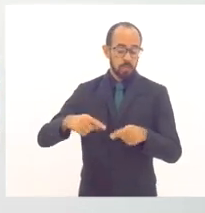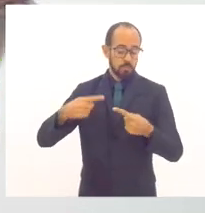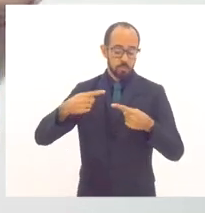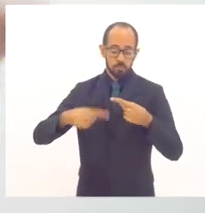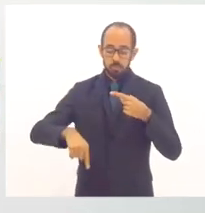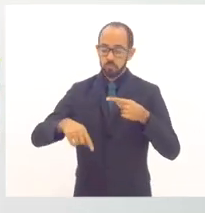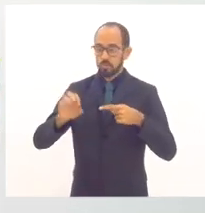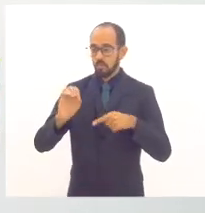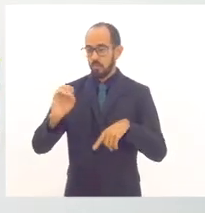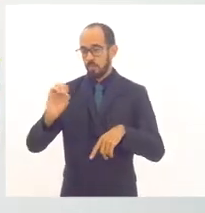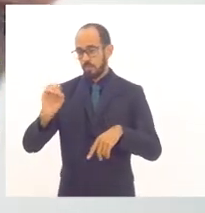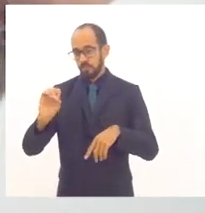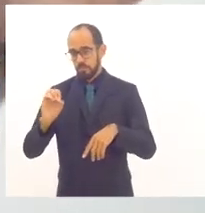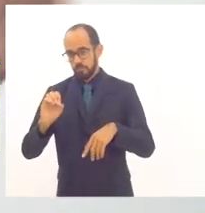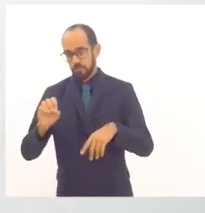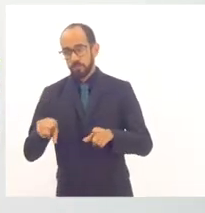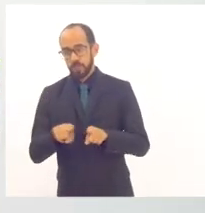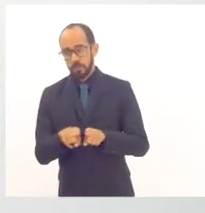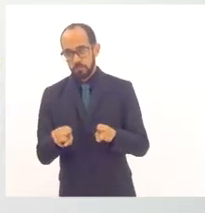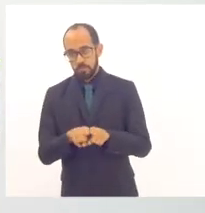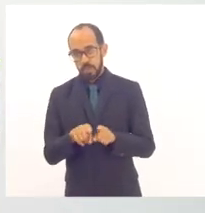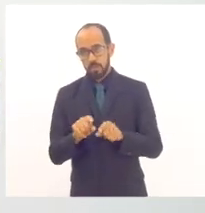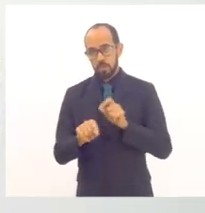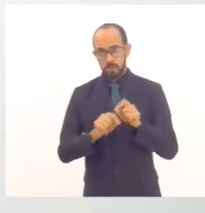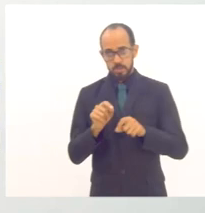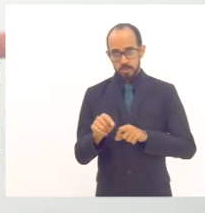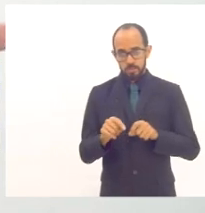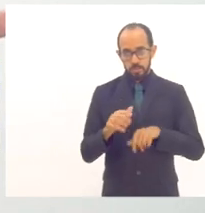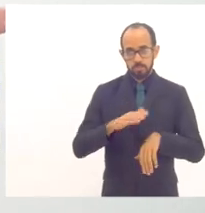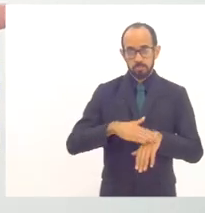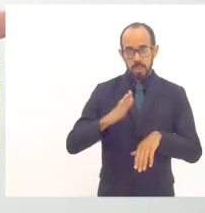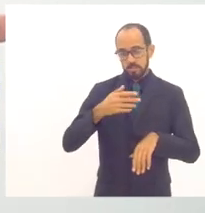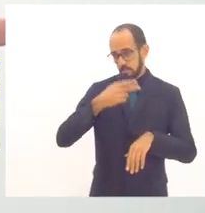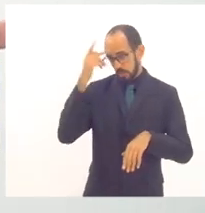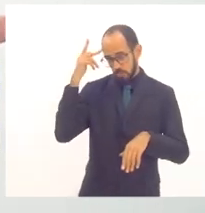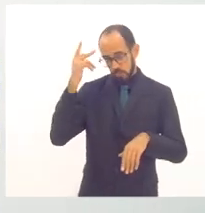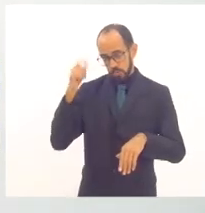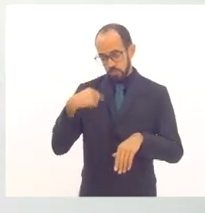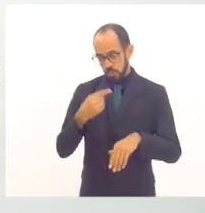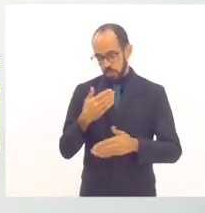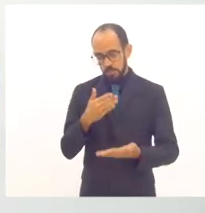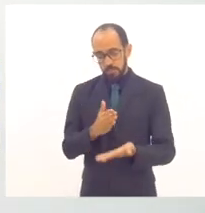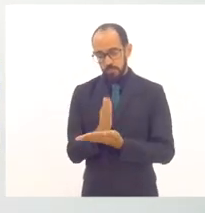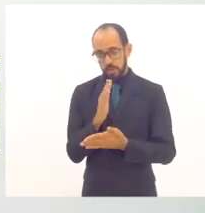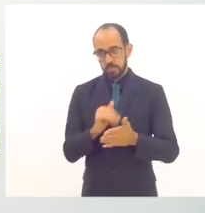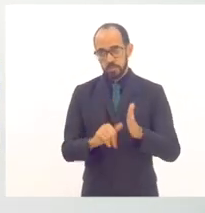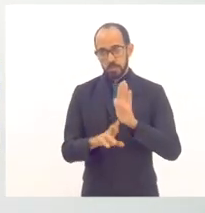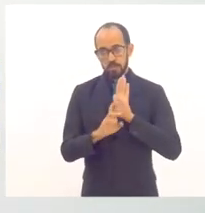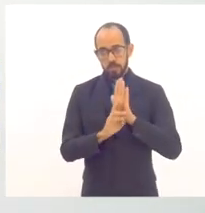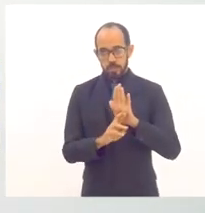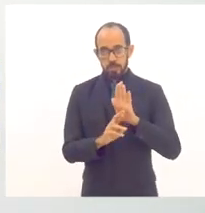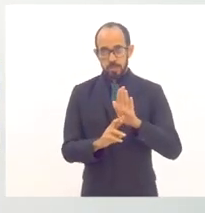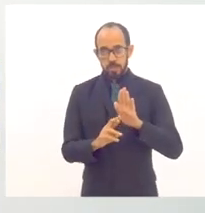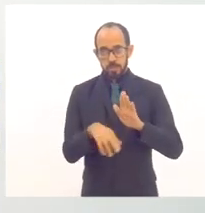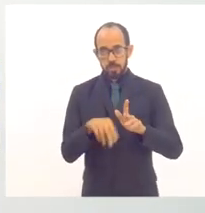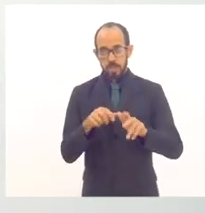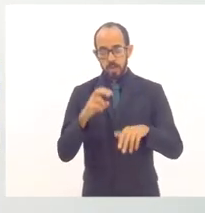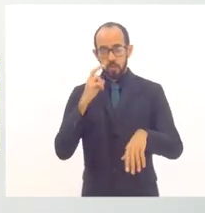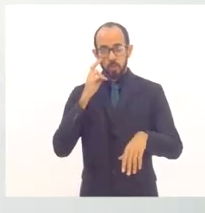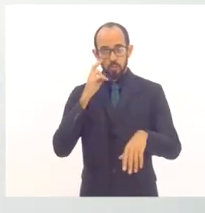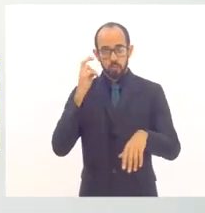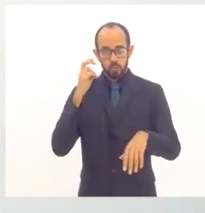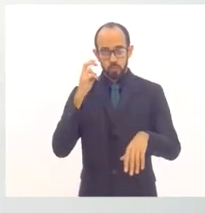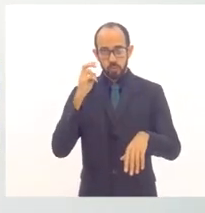de forma alguma. Aliás, quanto mais pessoas a gente eleger que representem a